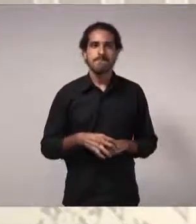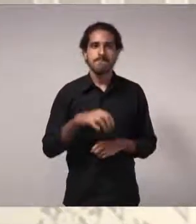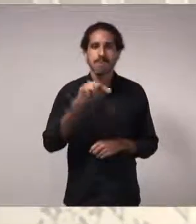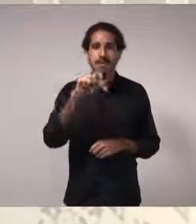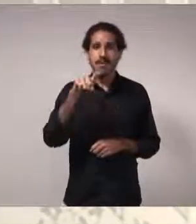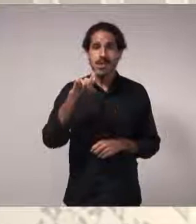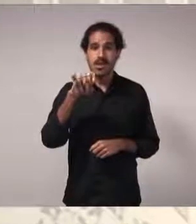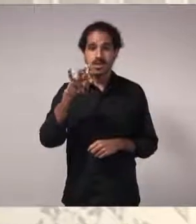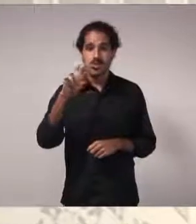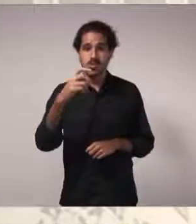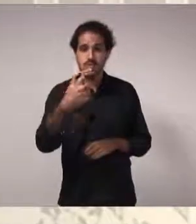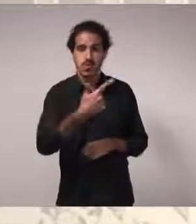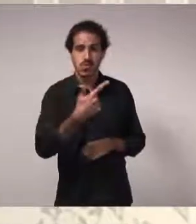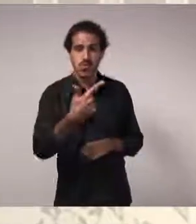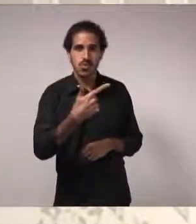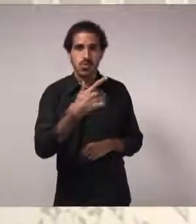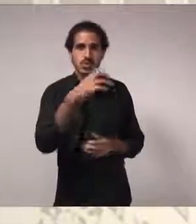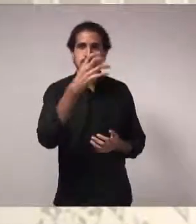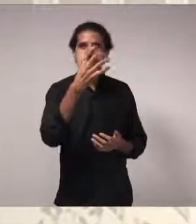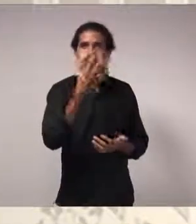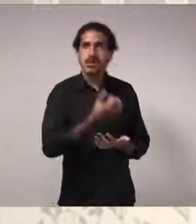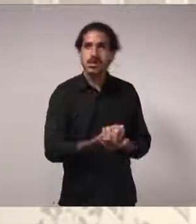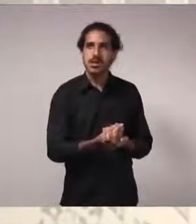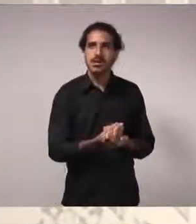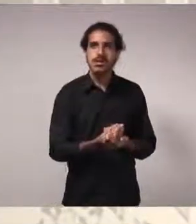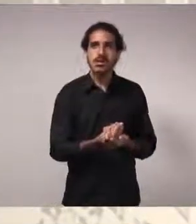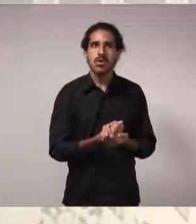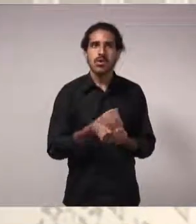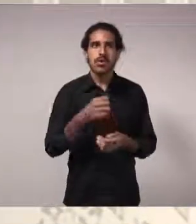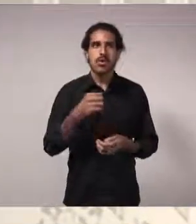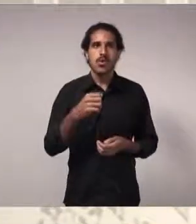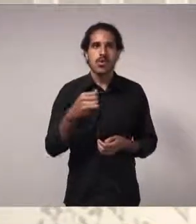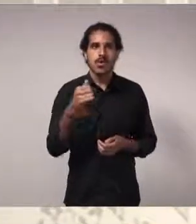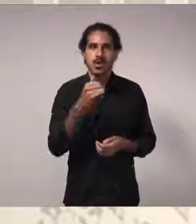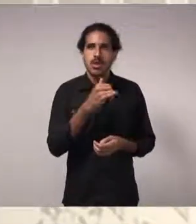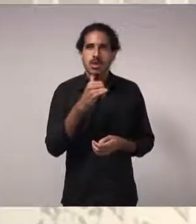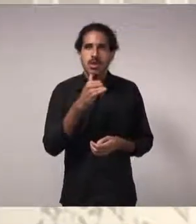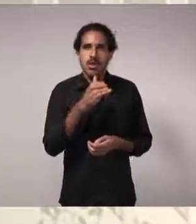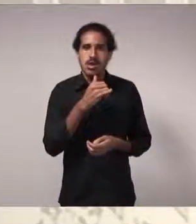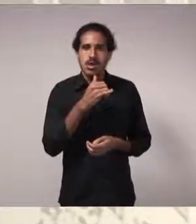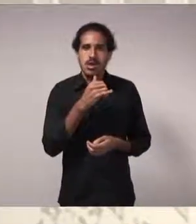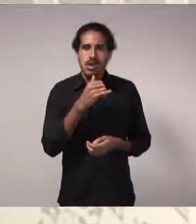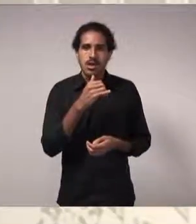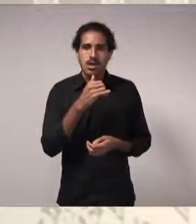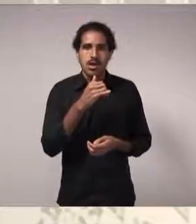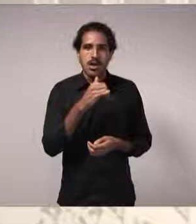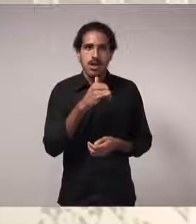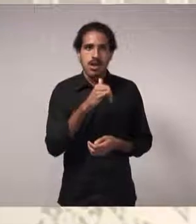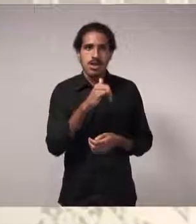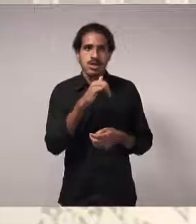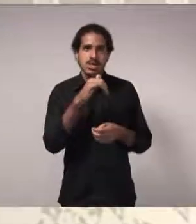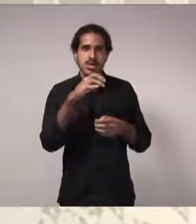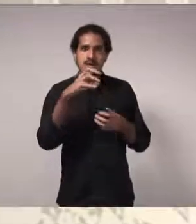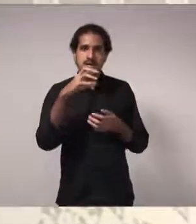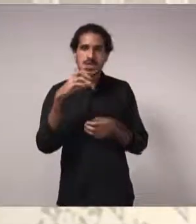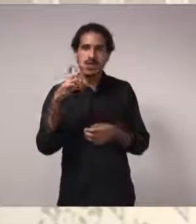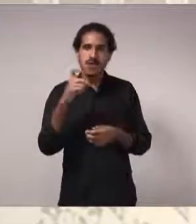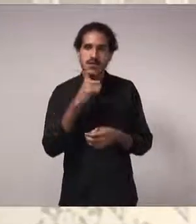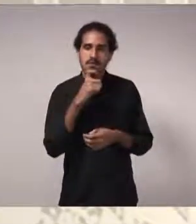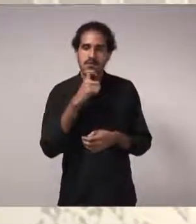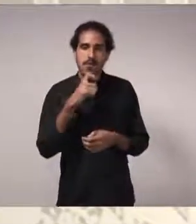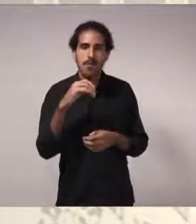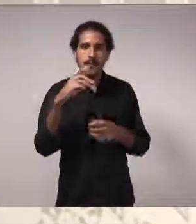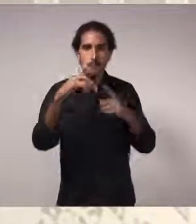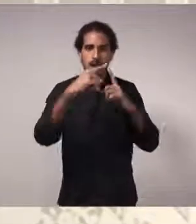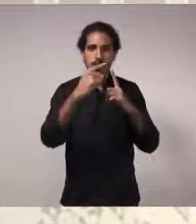com a instalação, no caso do anexo 2, foi com a resfriadora menor. Nós não colocamos split, porque era uma área muito grande, a área do acervo, do